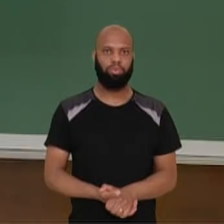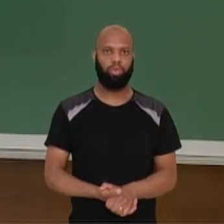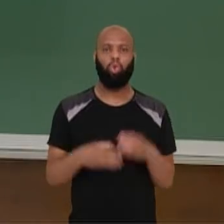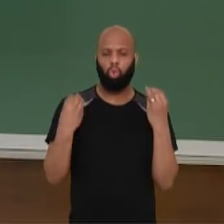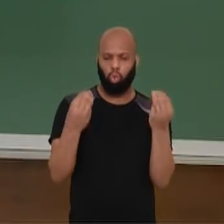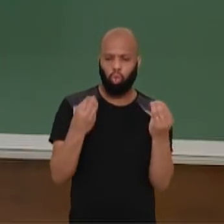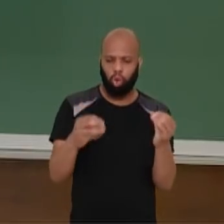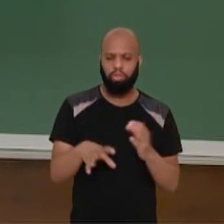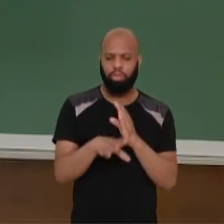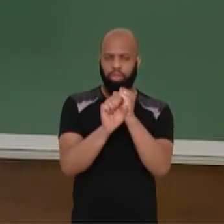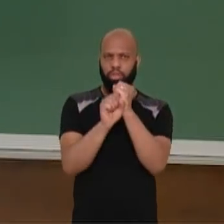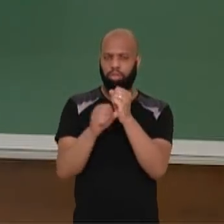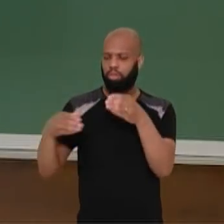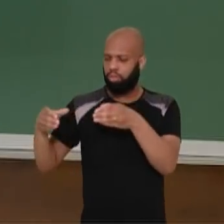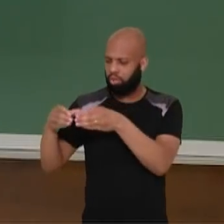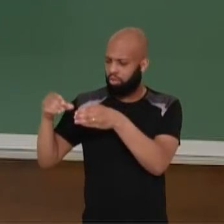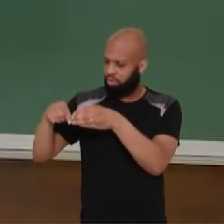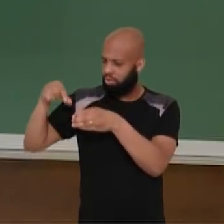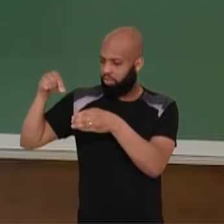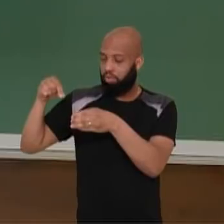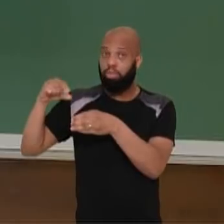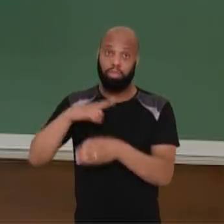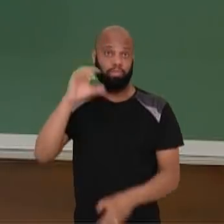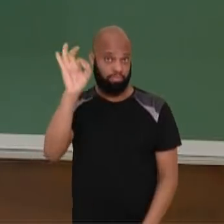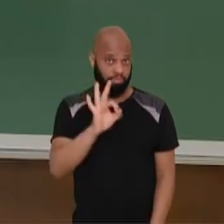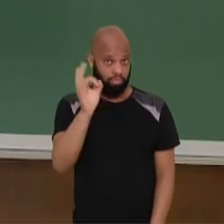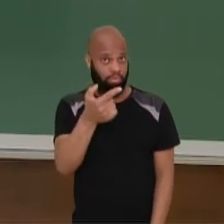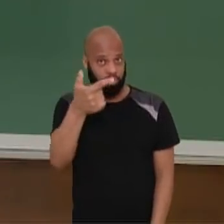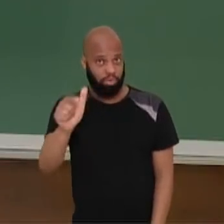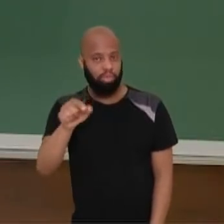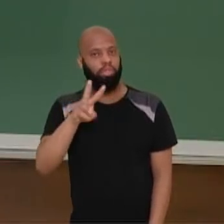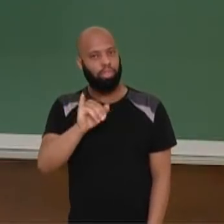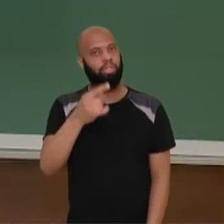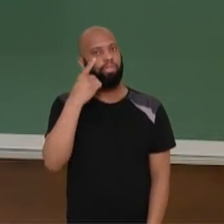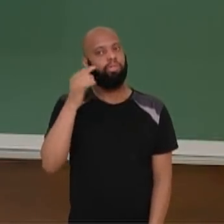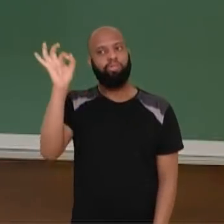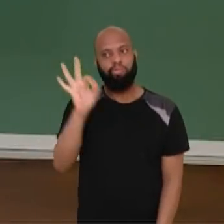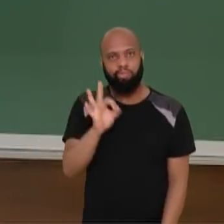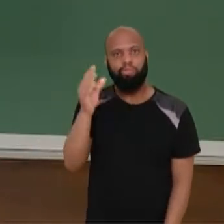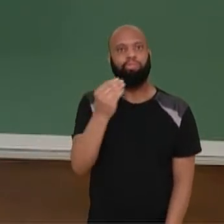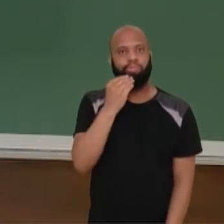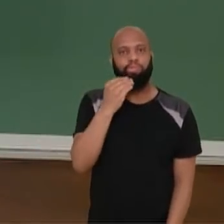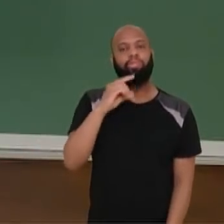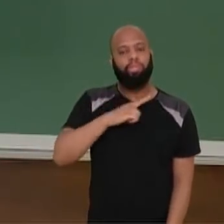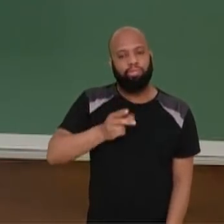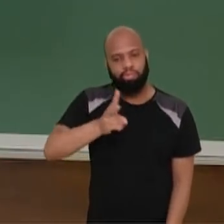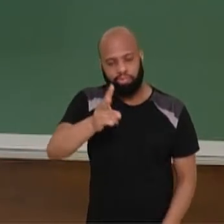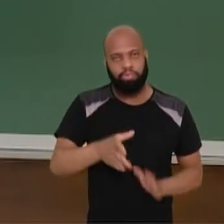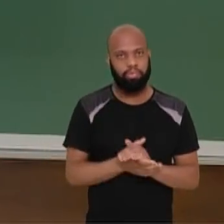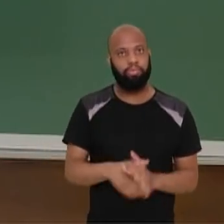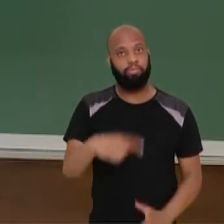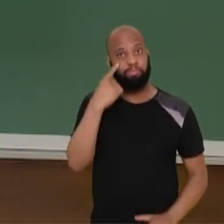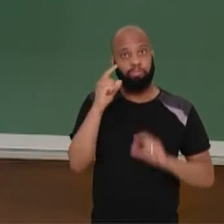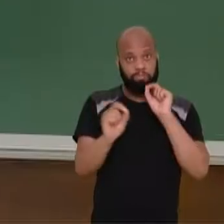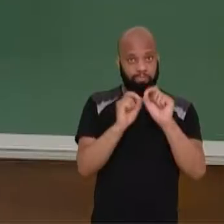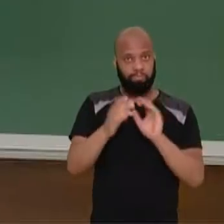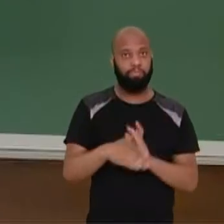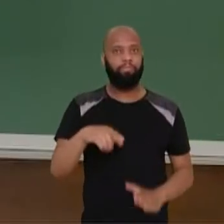como que a gente calcula essa amostra? Então caiu porcentagem de novo, gente. Vocês vão ver que porcentagem vai aparecer bastante. Ele quer saber